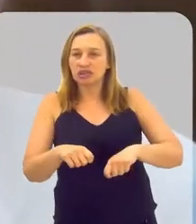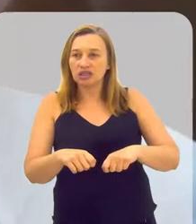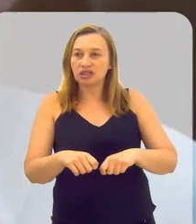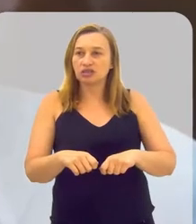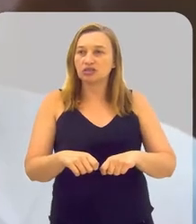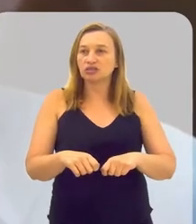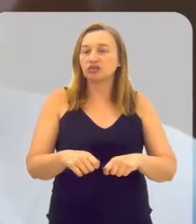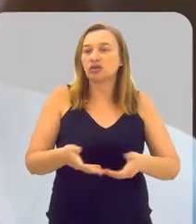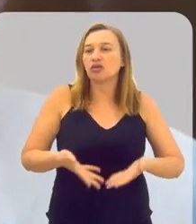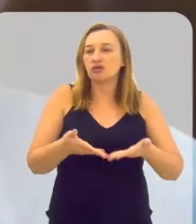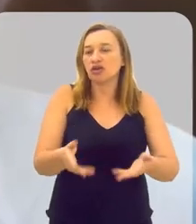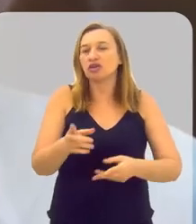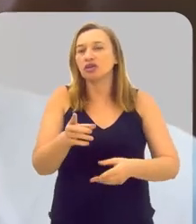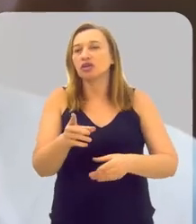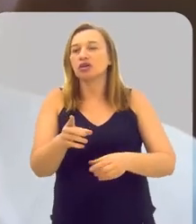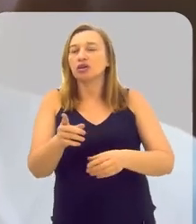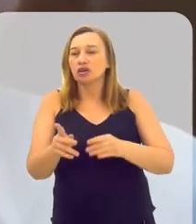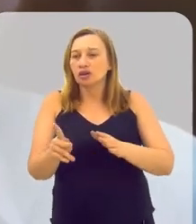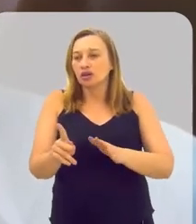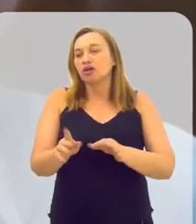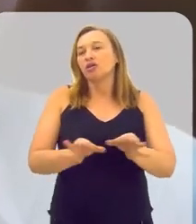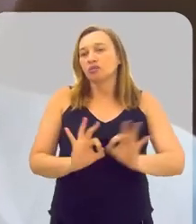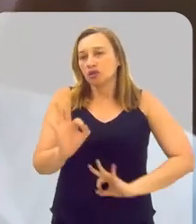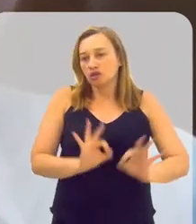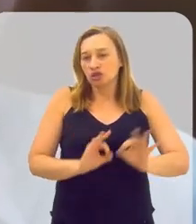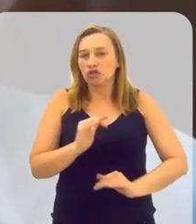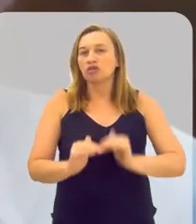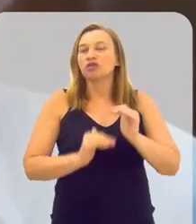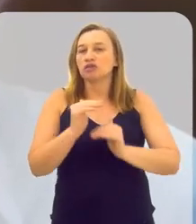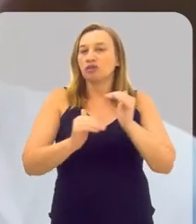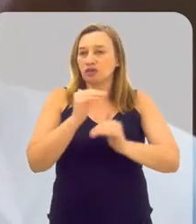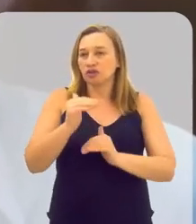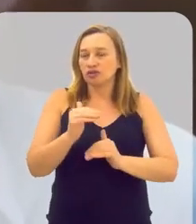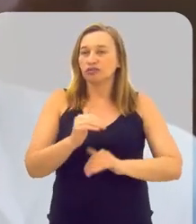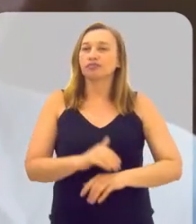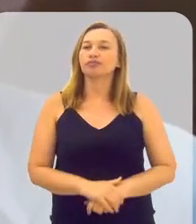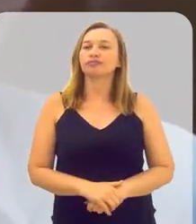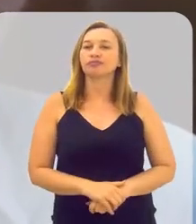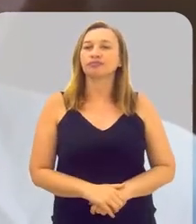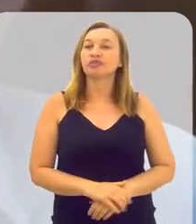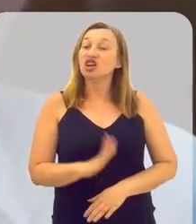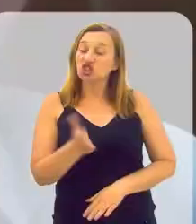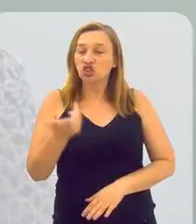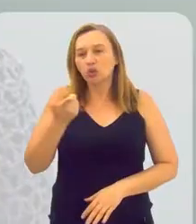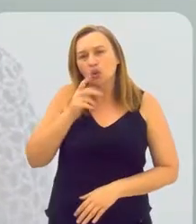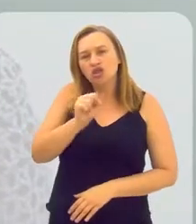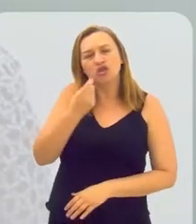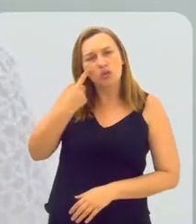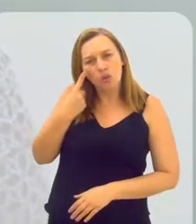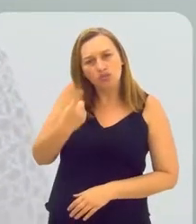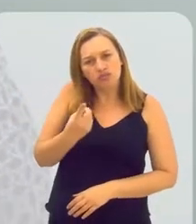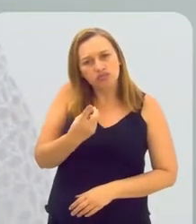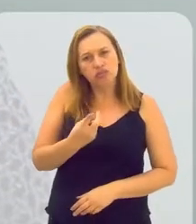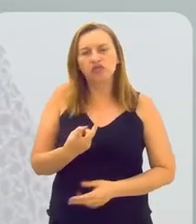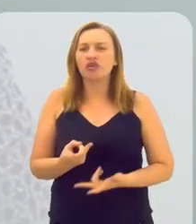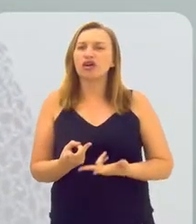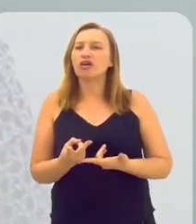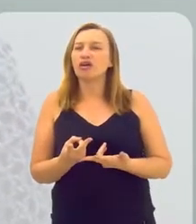oferta, potencializando os projetos que podem ser desenvolvidos na ponta pelo consumidor. Mas a gente já está conseguindo